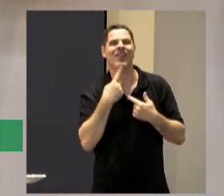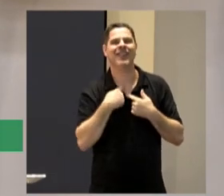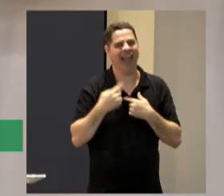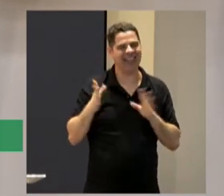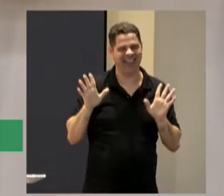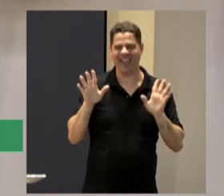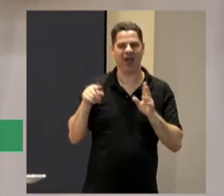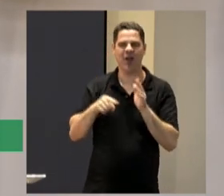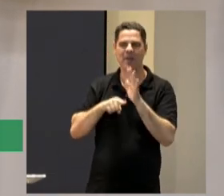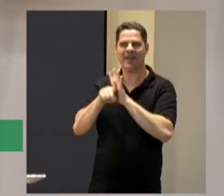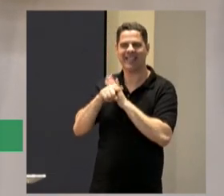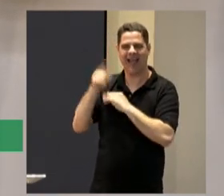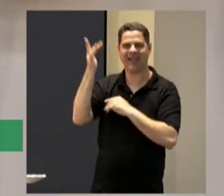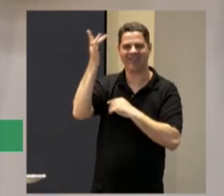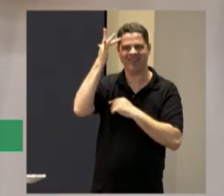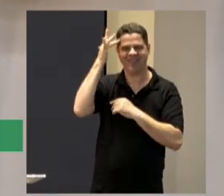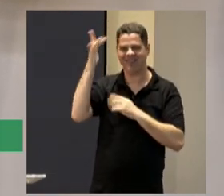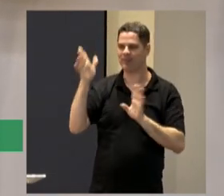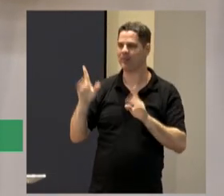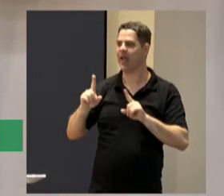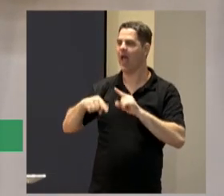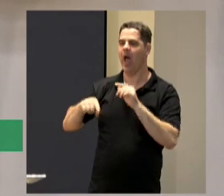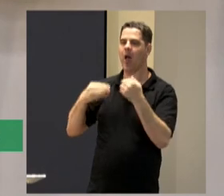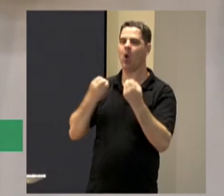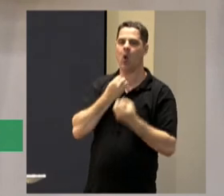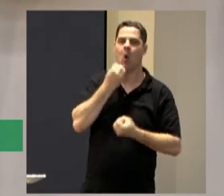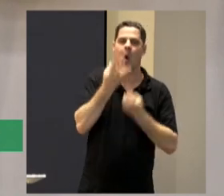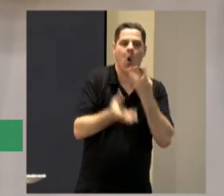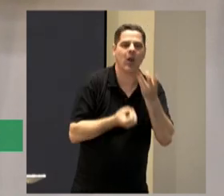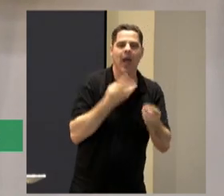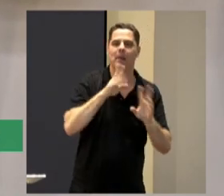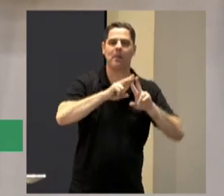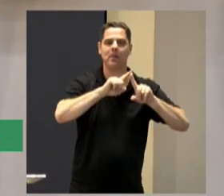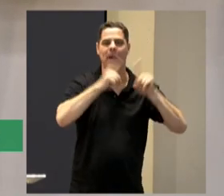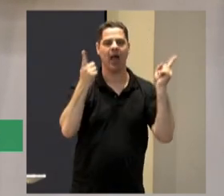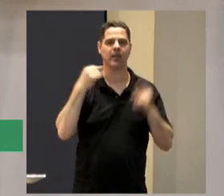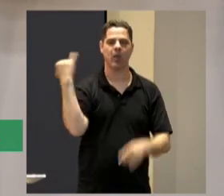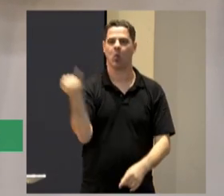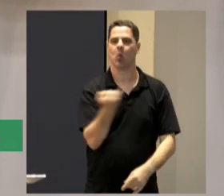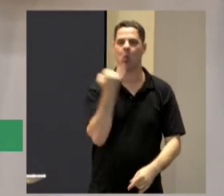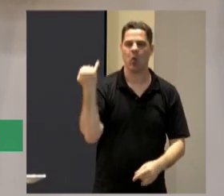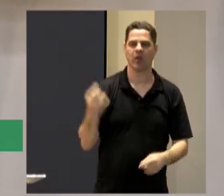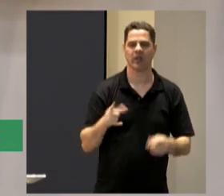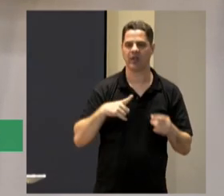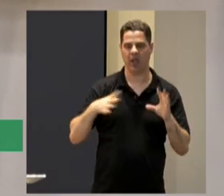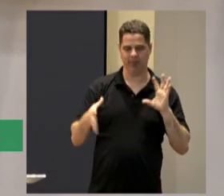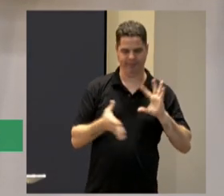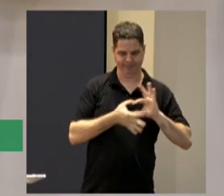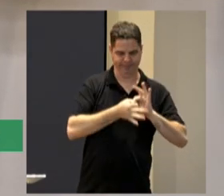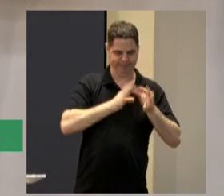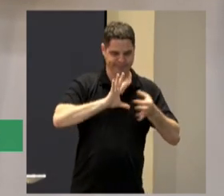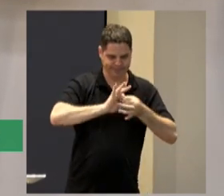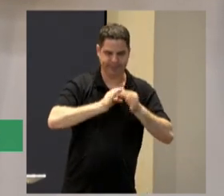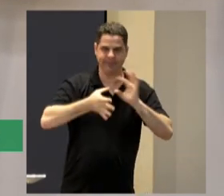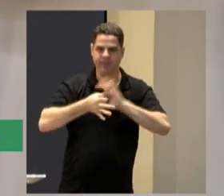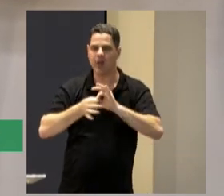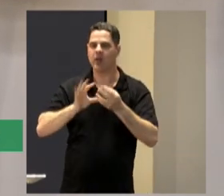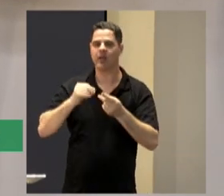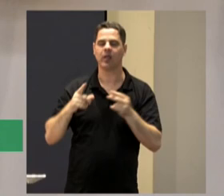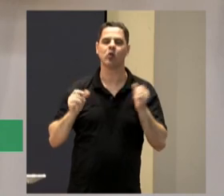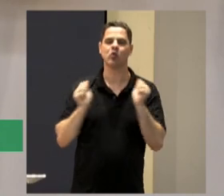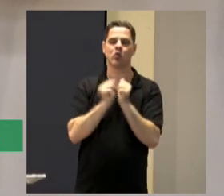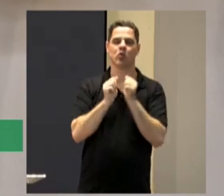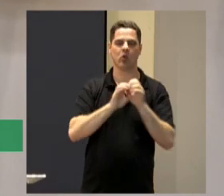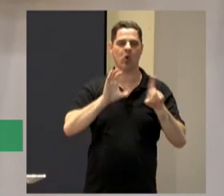aí, discutir, contar mais para a gente sobre essa importância da sua articulação como professora e como parte